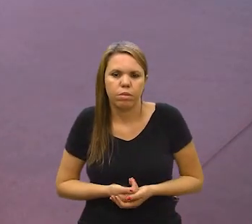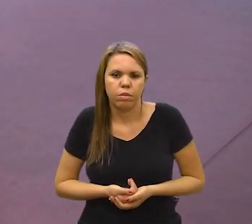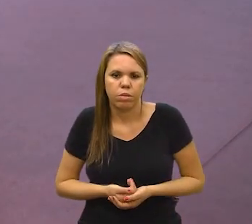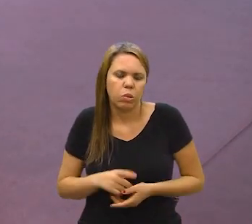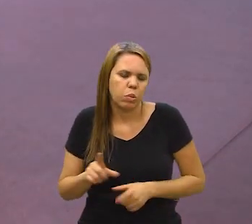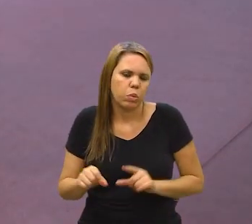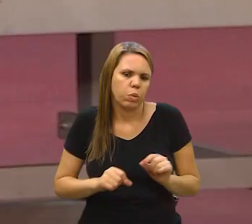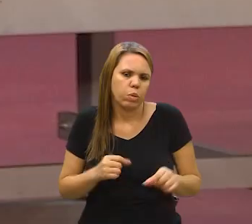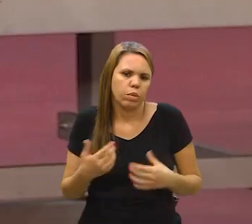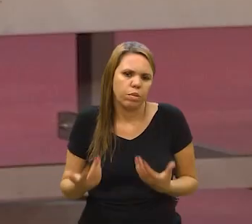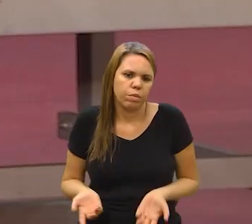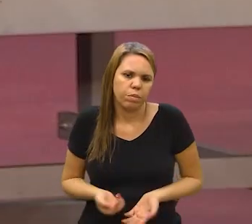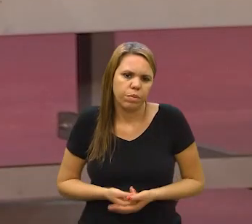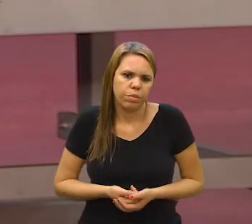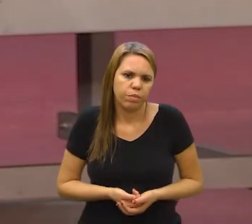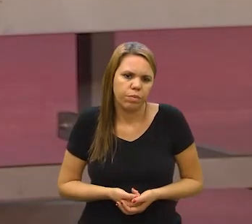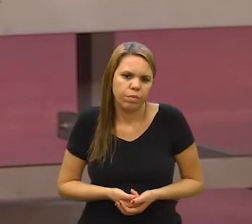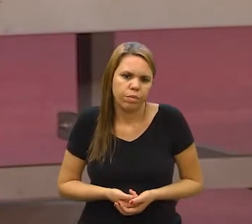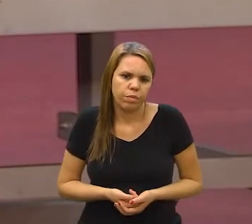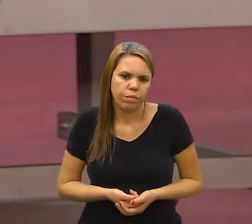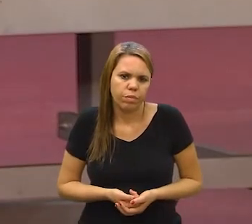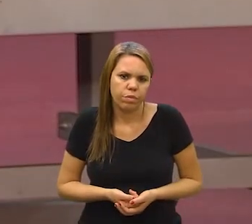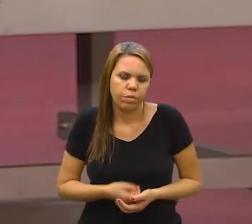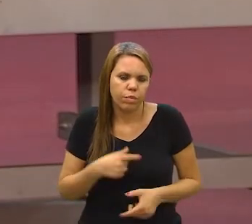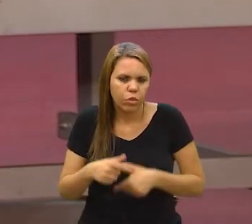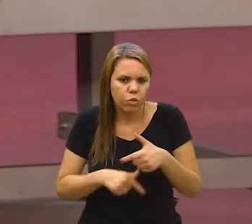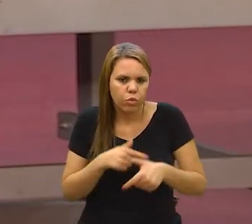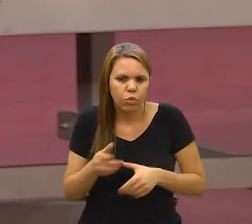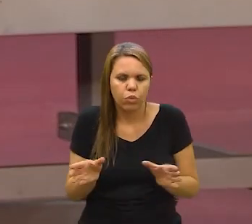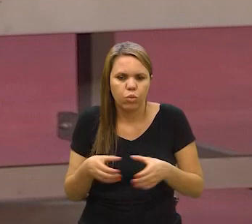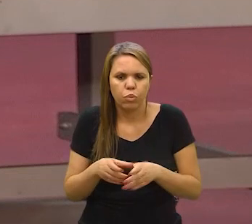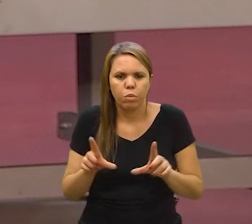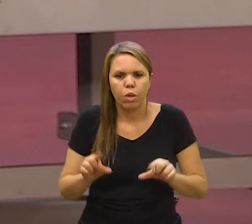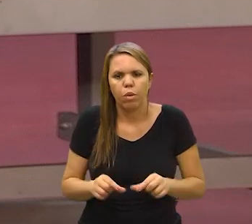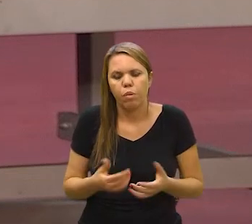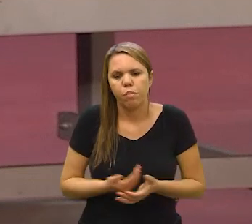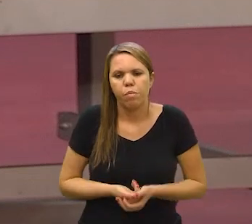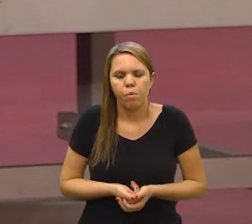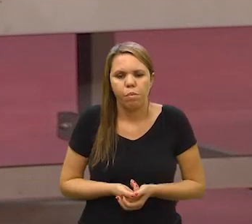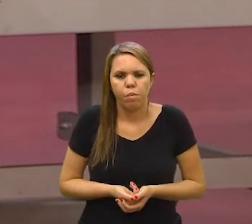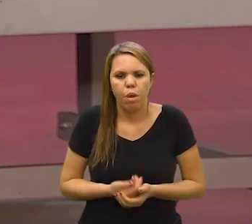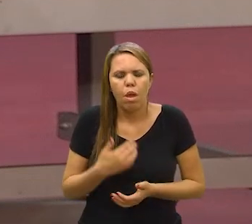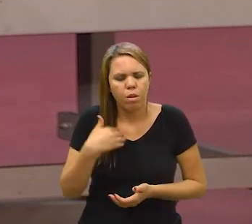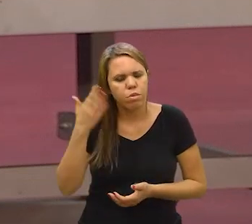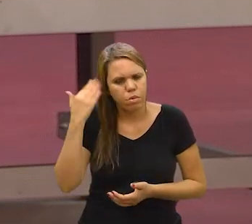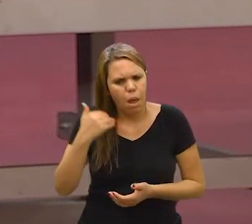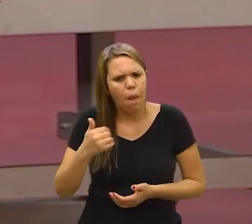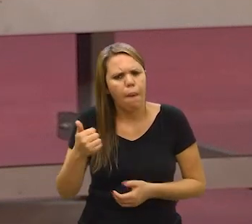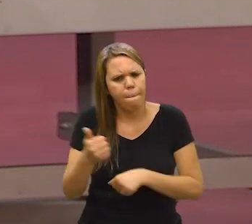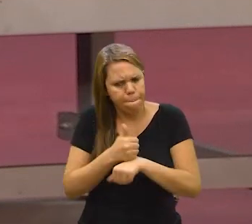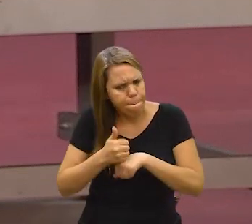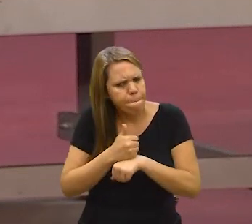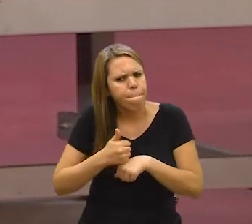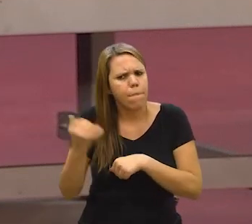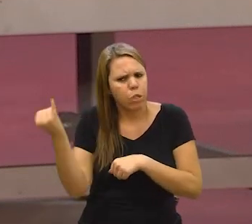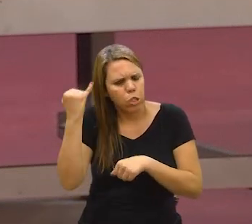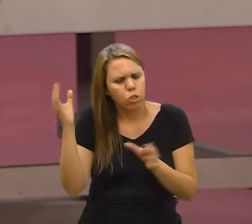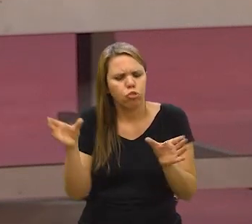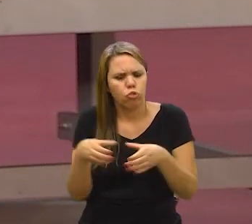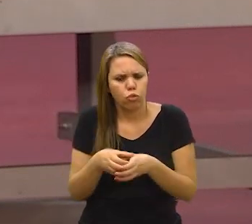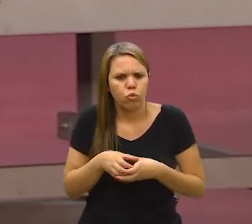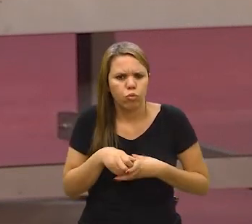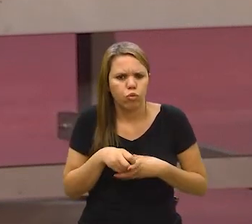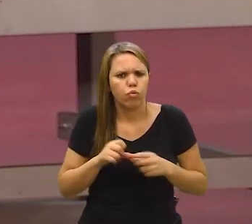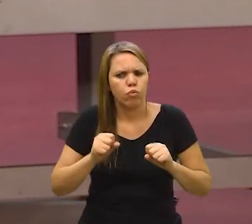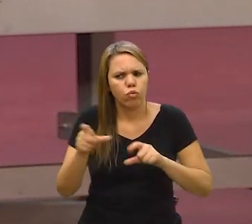são escolhas, né? São escolhas. Eles escolheram por trabalhar com um grupo menor. Eu sei da minha qualidade, da minha importância que eu tinha para o grupo, mas